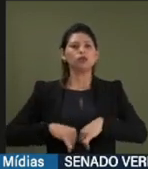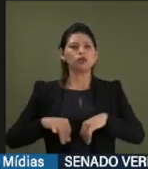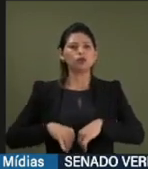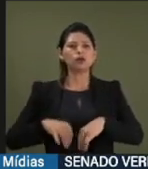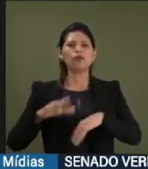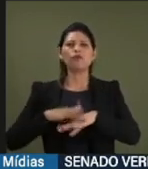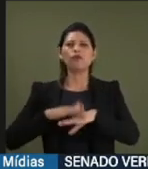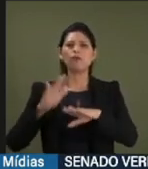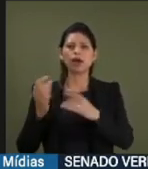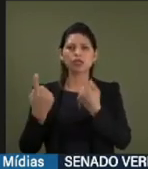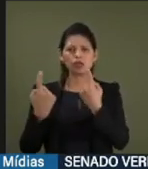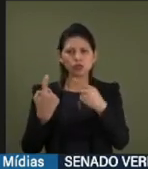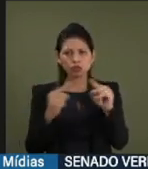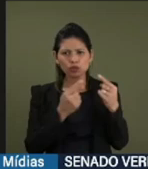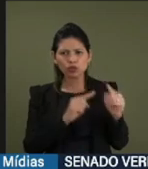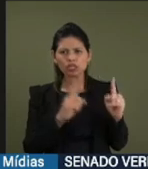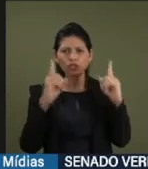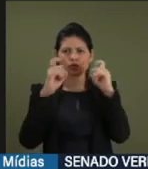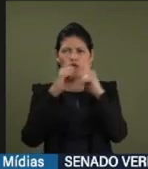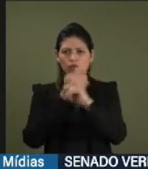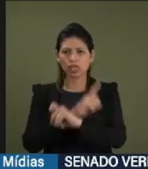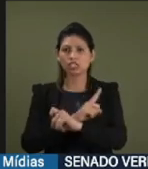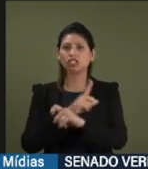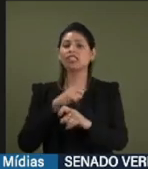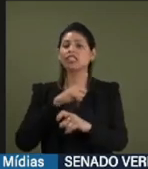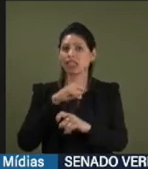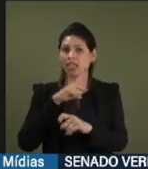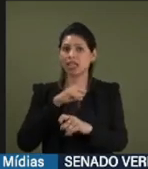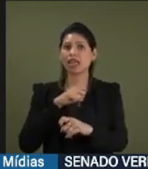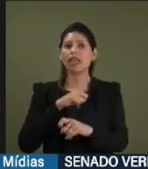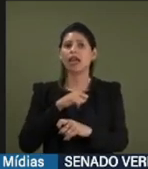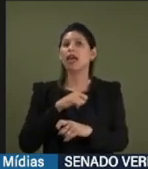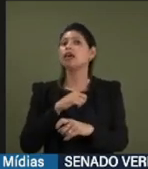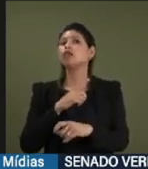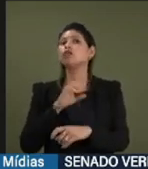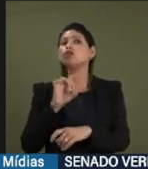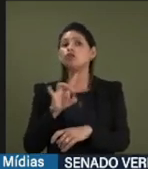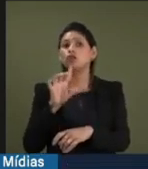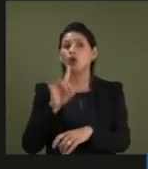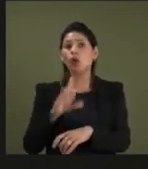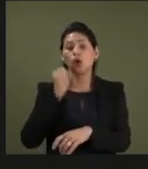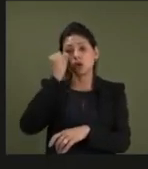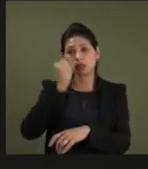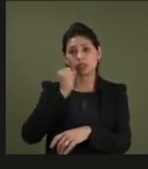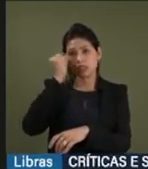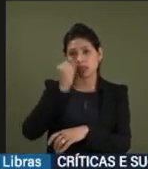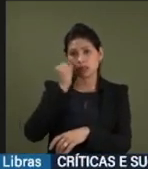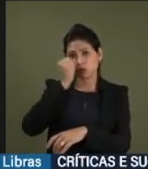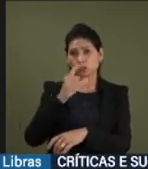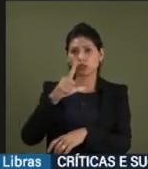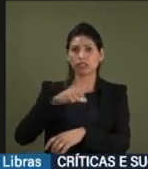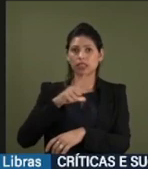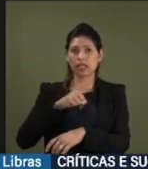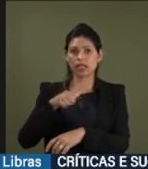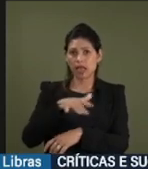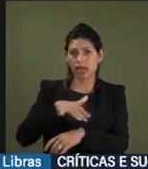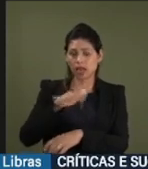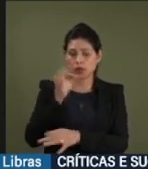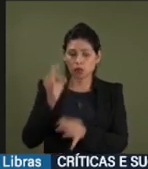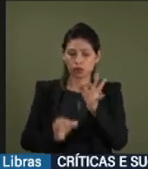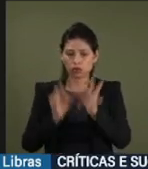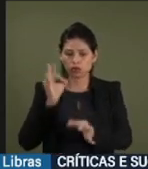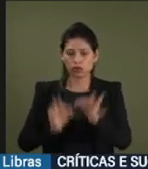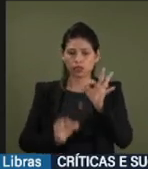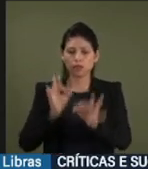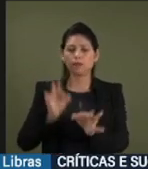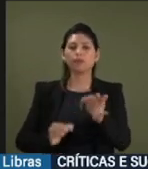ciclo infinito, como eu falei, da impunidade, na medida que só os senadores têm a prerrogativa constitucional de abrir